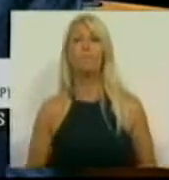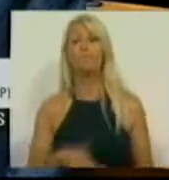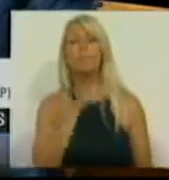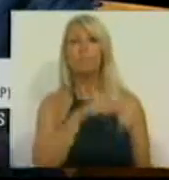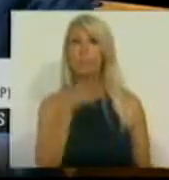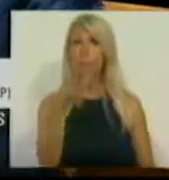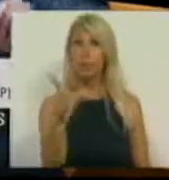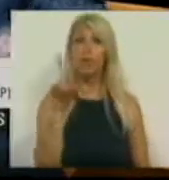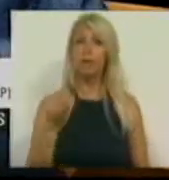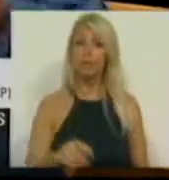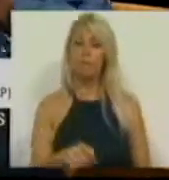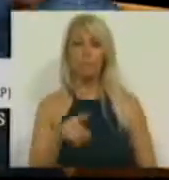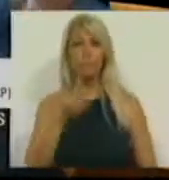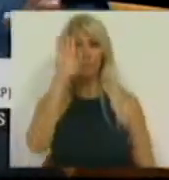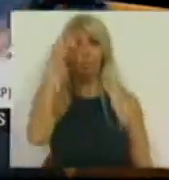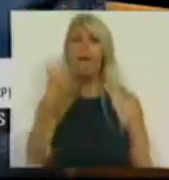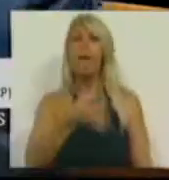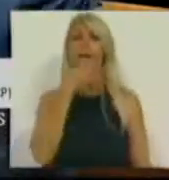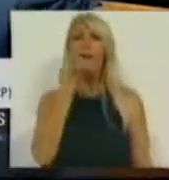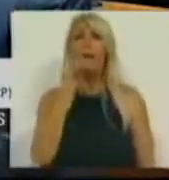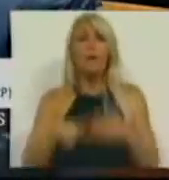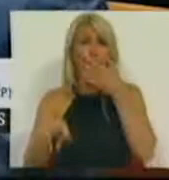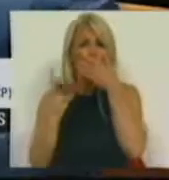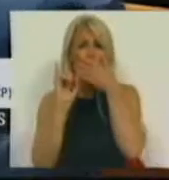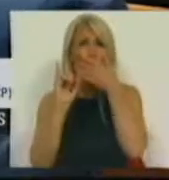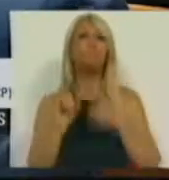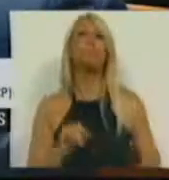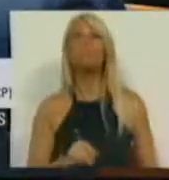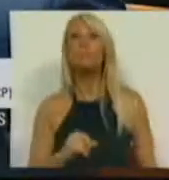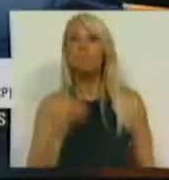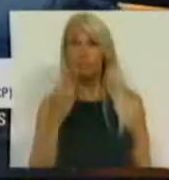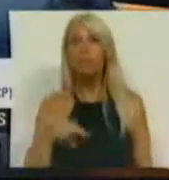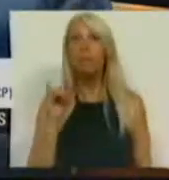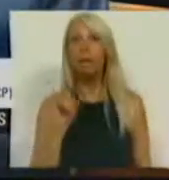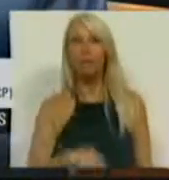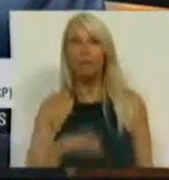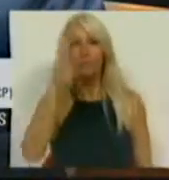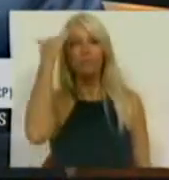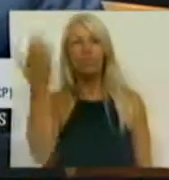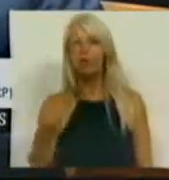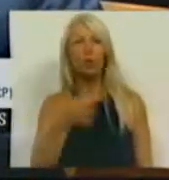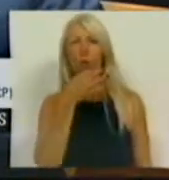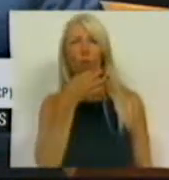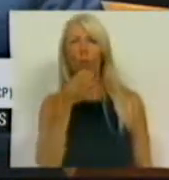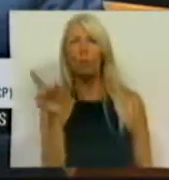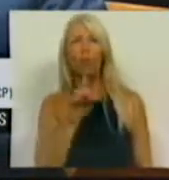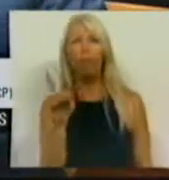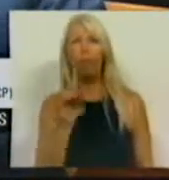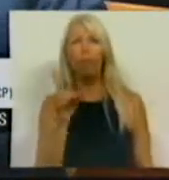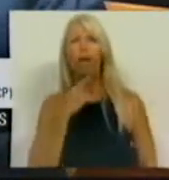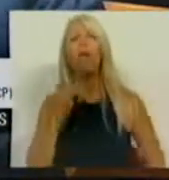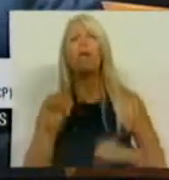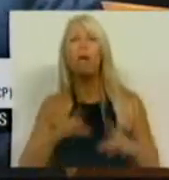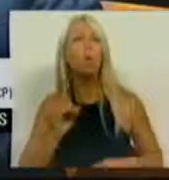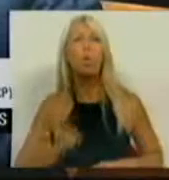dizer que Vossa Excelência falou de mim. Falou de mim. E Vossa Excelência não percebeu bem o que está em causa. O que